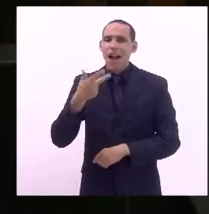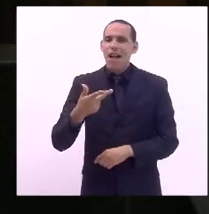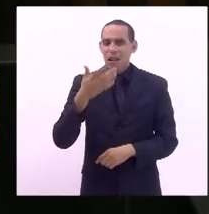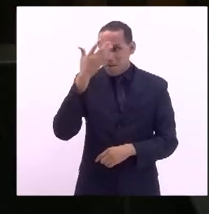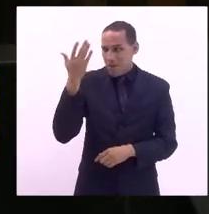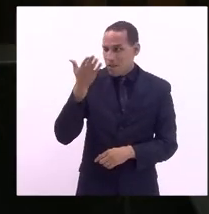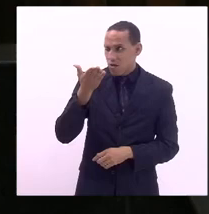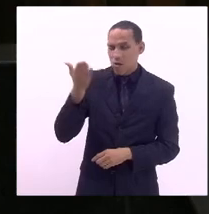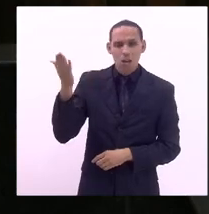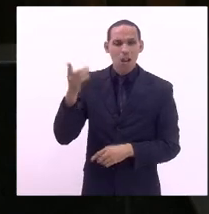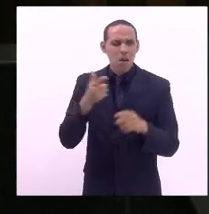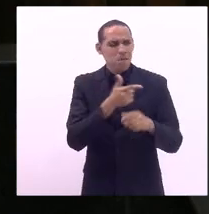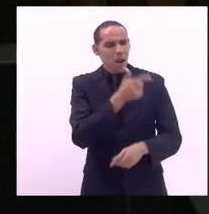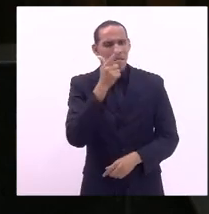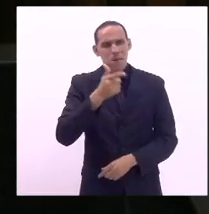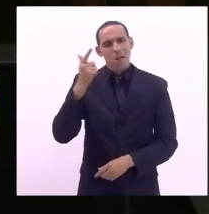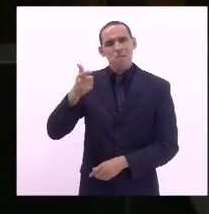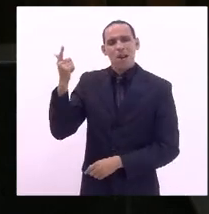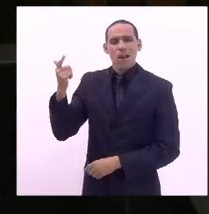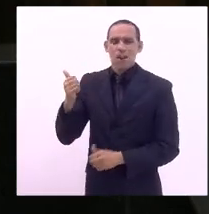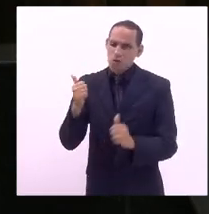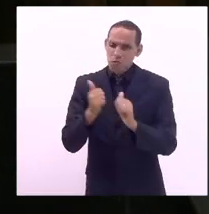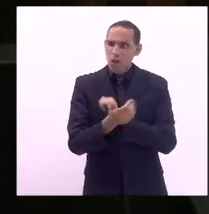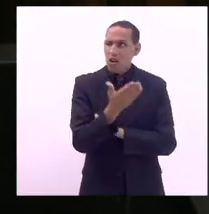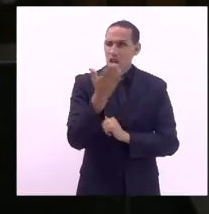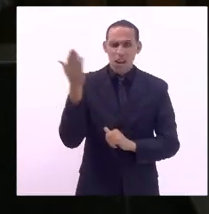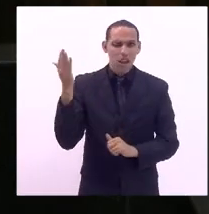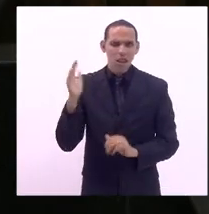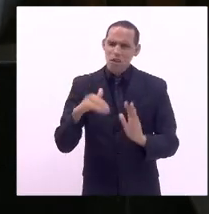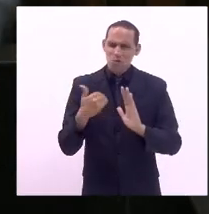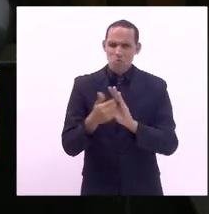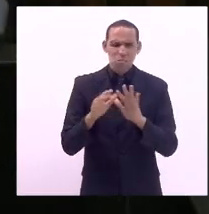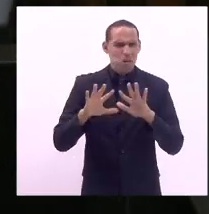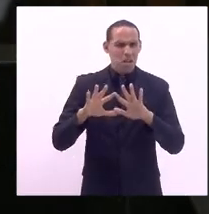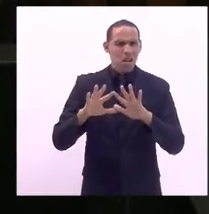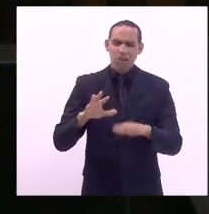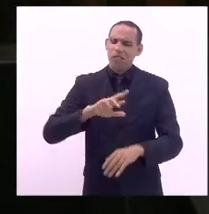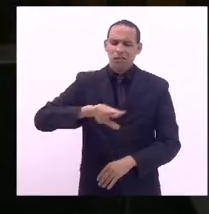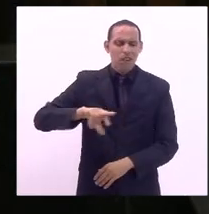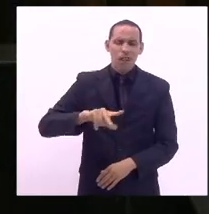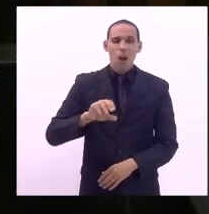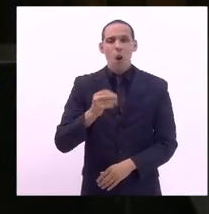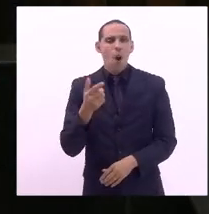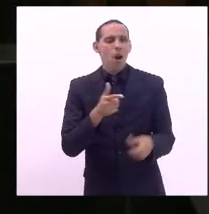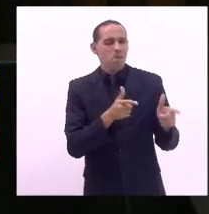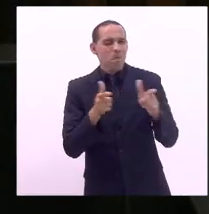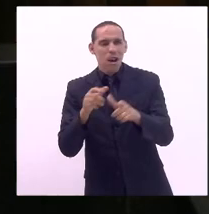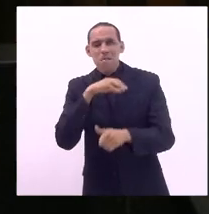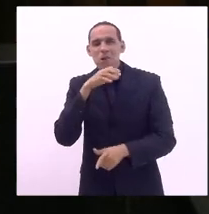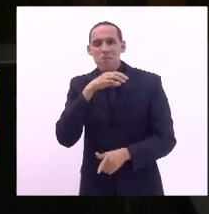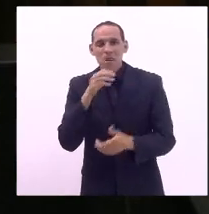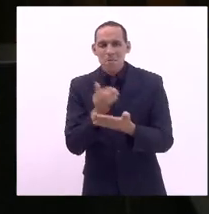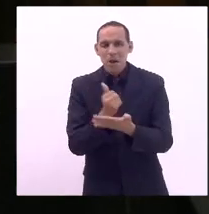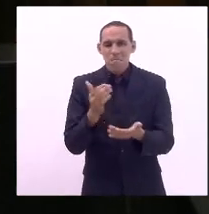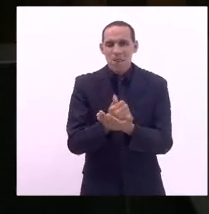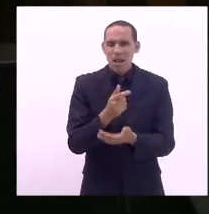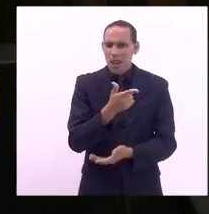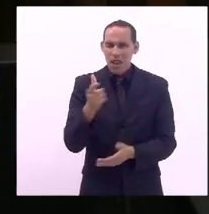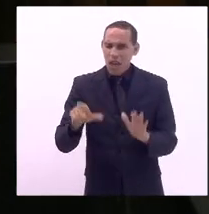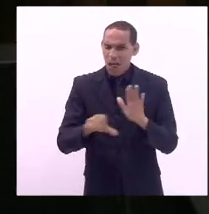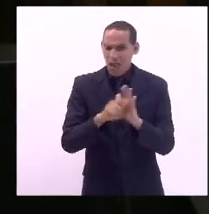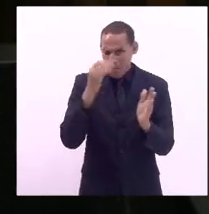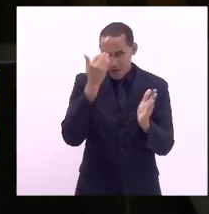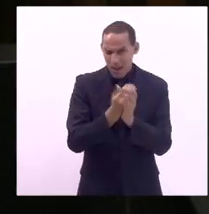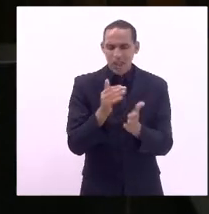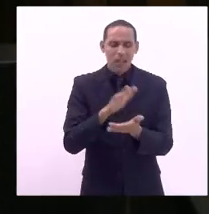atiradores são, que os atiradores esportivos são todos milicianos, que os caçadores são todos ilegais, ou que isso e aquilo,